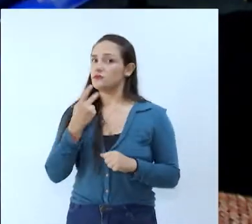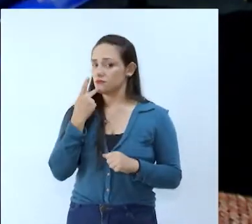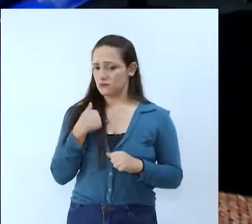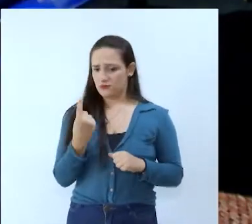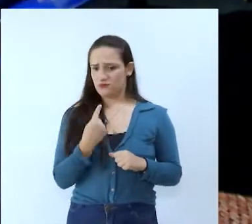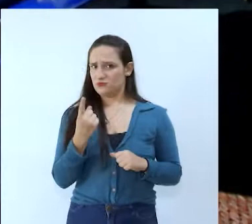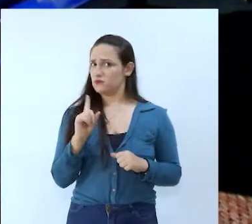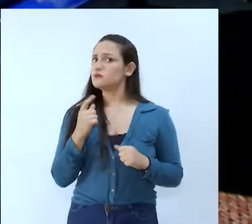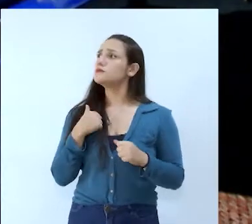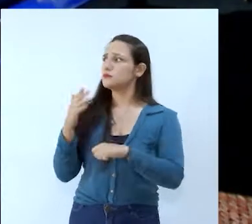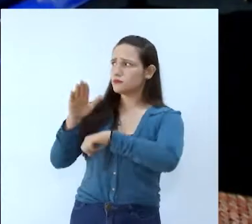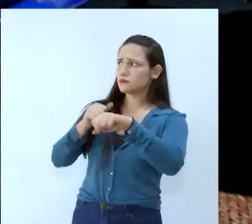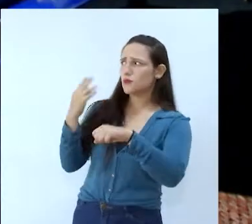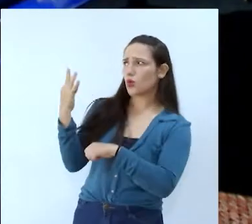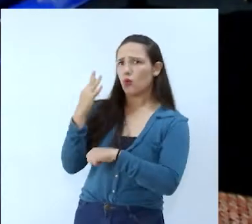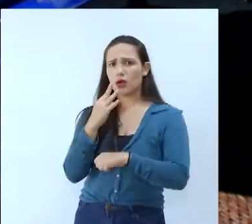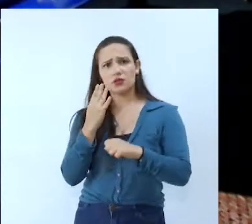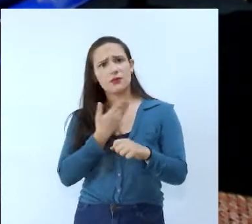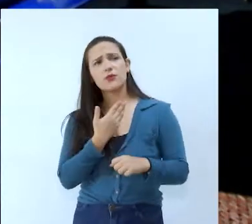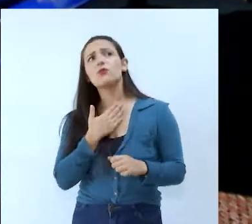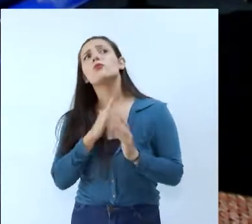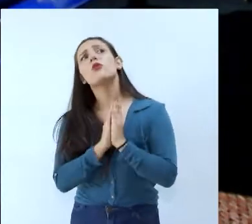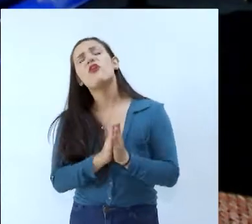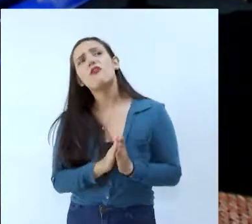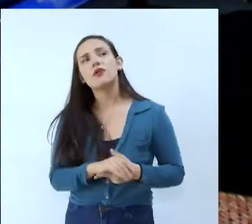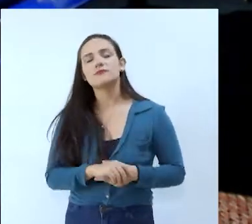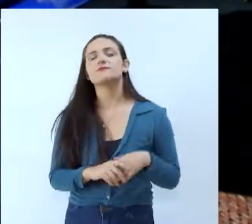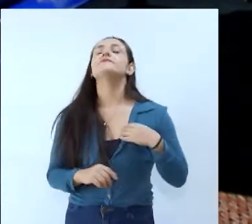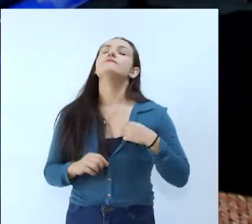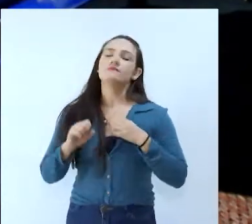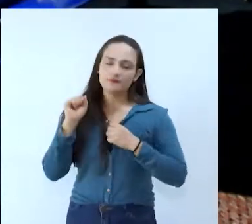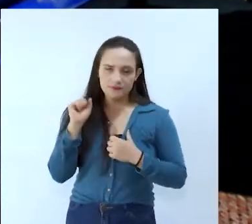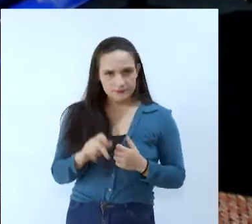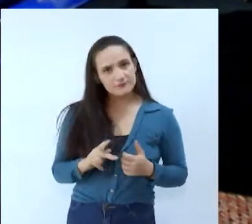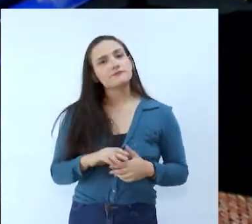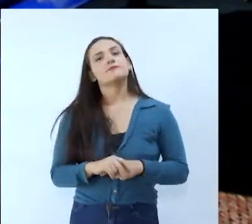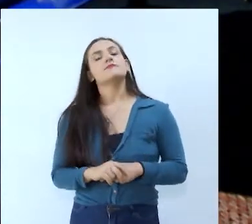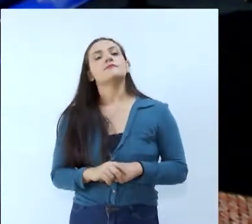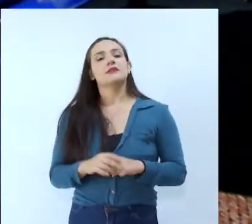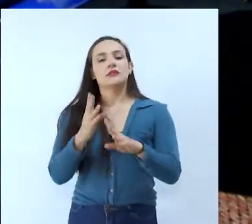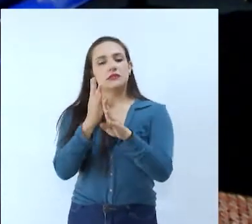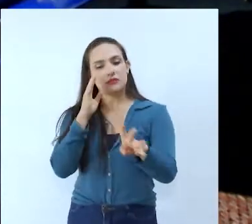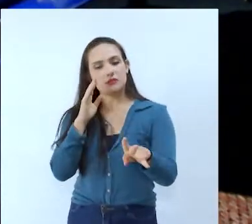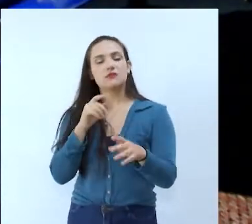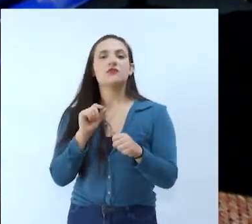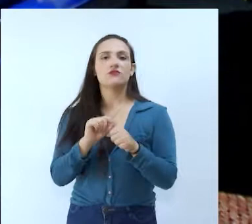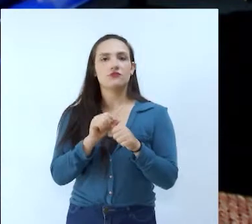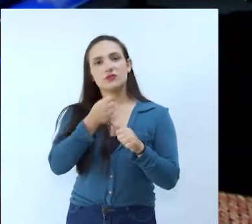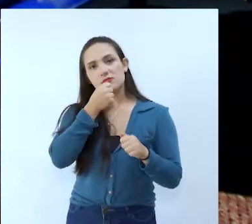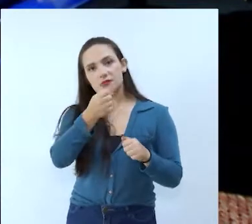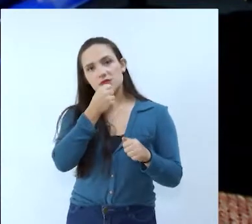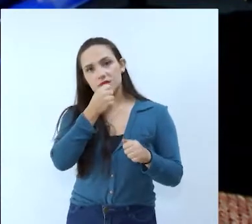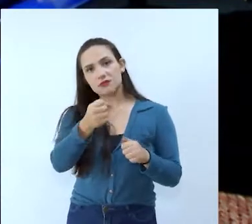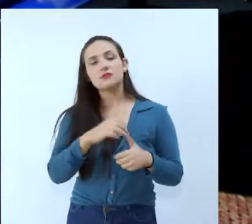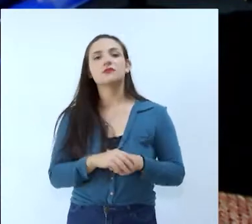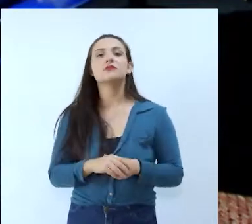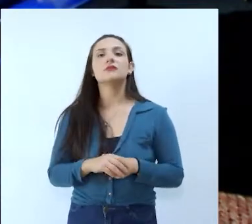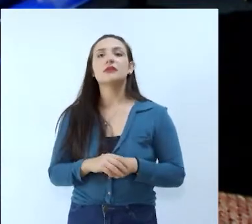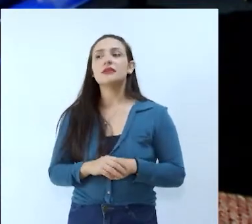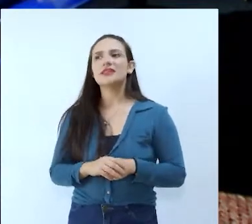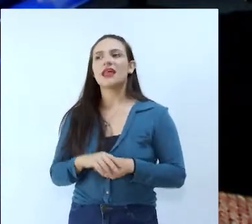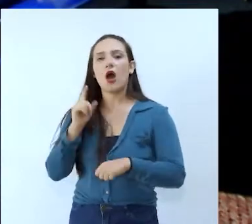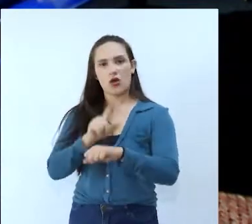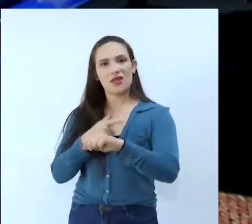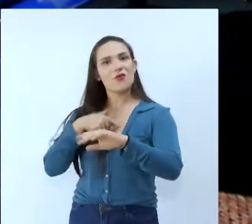uma fila, e entrava um, pegava na bola, não tem condições. Os caras olhando já sabem, né? E eu olhando lá de longe, o último da fila, falei, rapaz, é muito rápido o negócio,